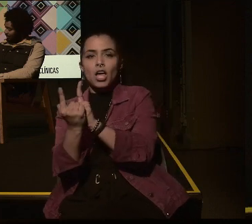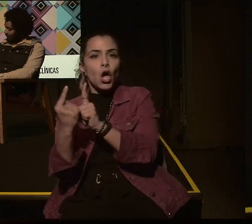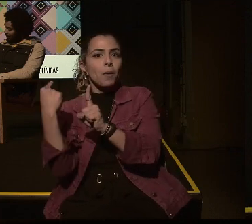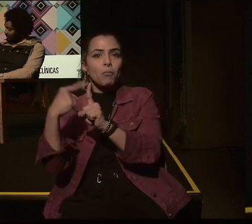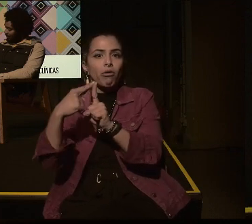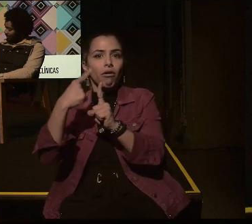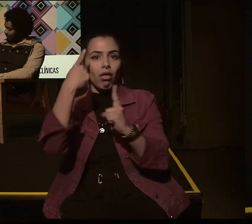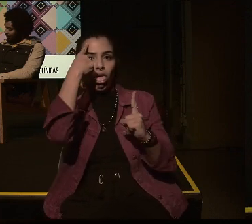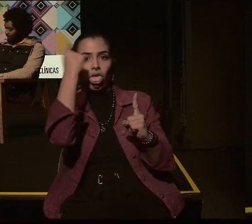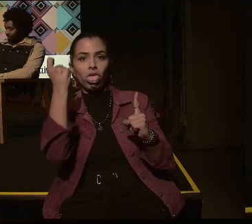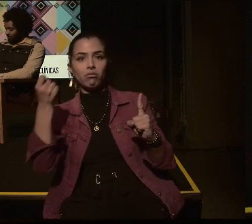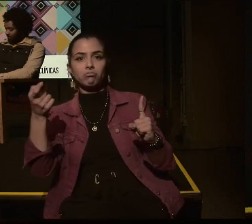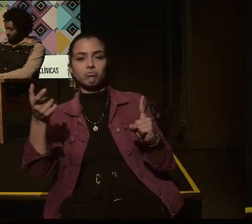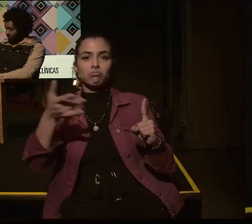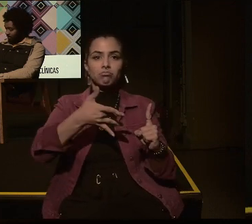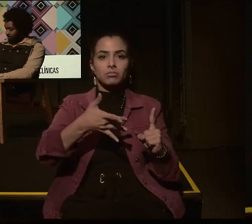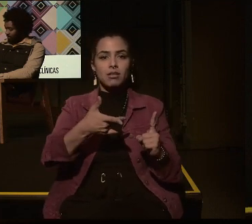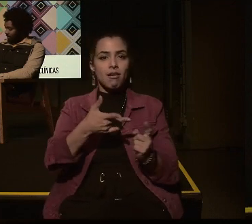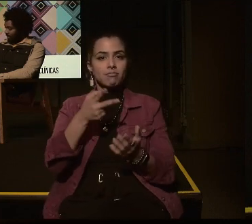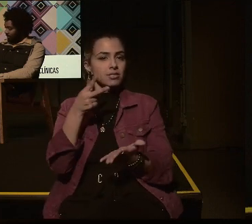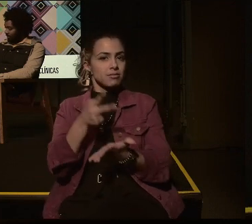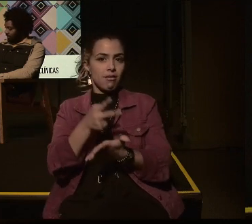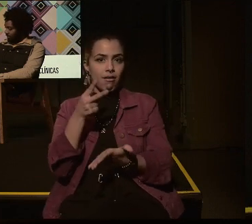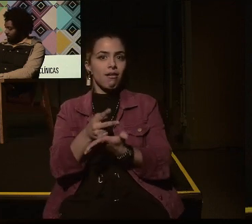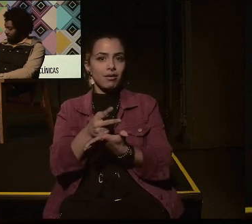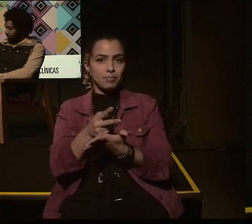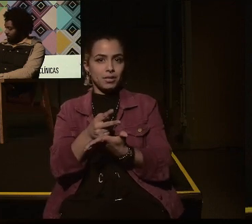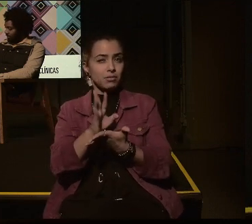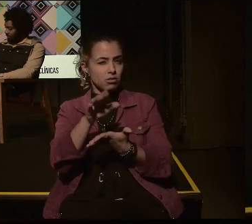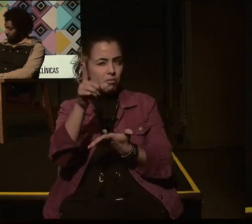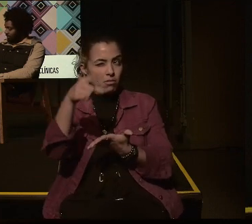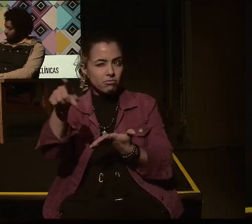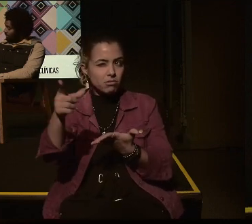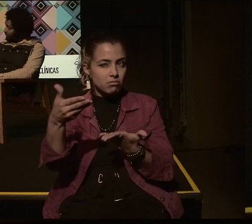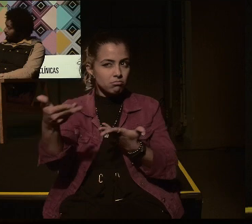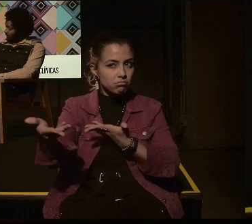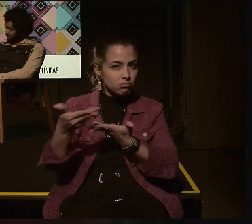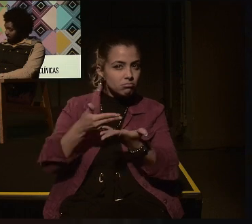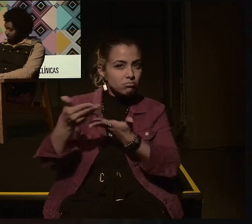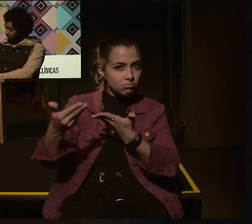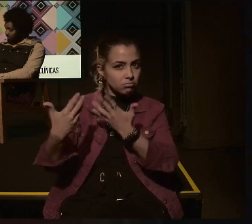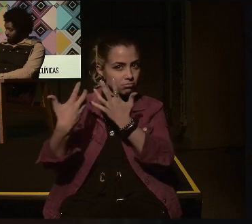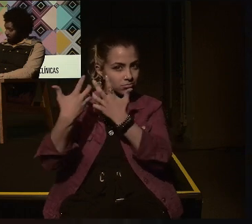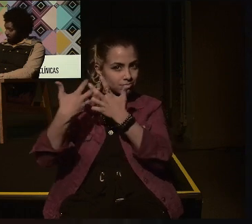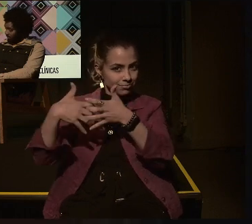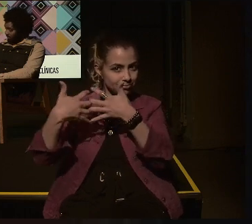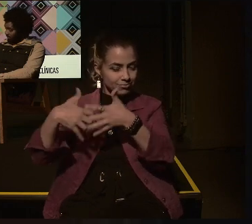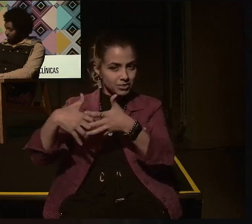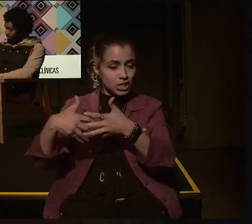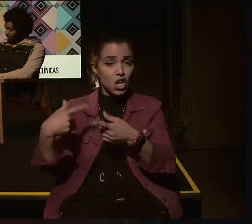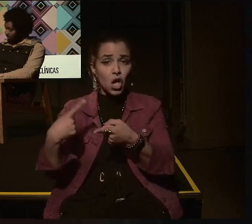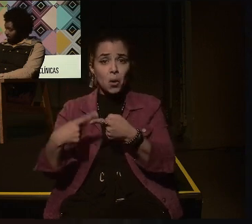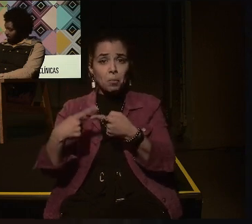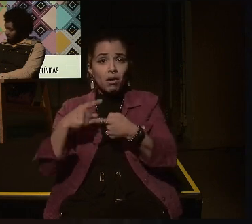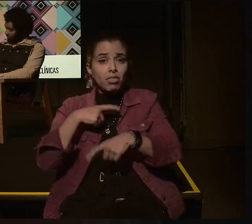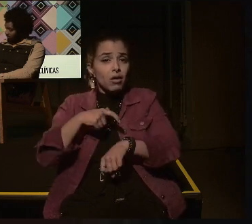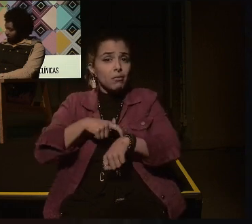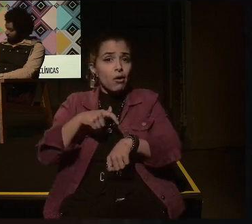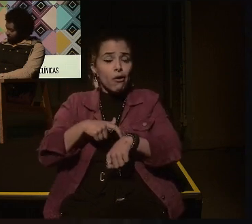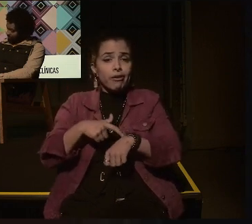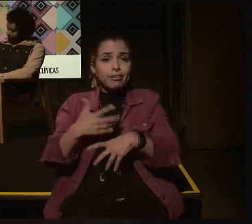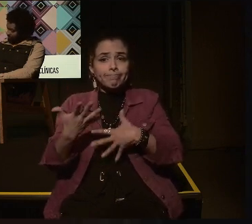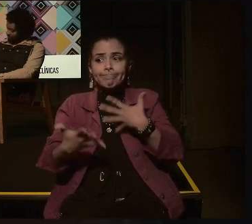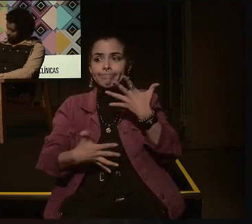encontrá-lo. E ele vai exigindo, e é que eu tô fazendo esse raciocínio com vocês, não sei se estão... Uma coisa que a equipe ia ficando numa situação